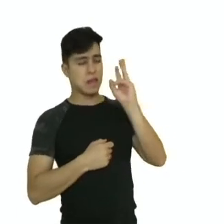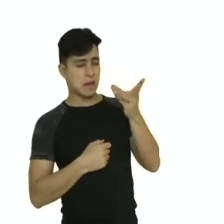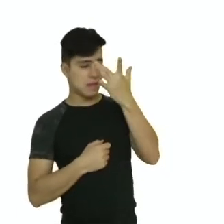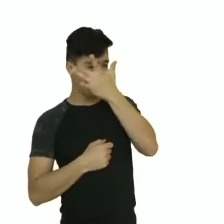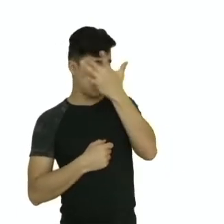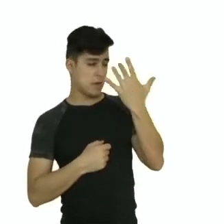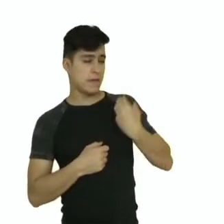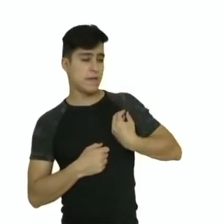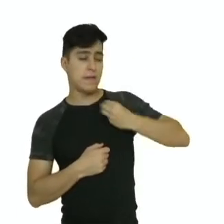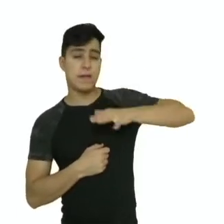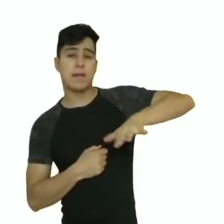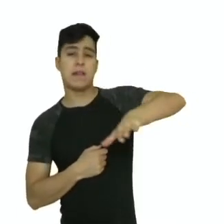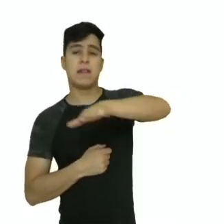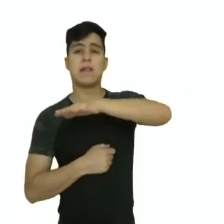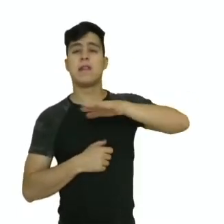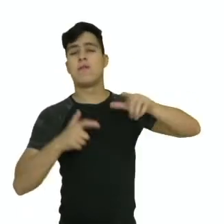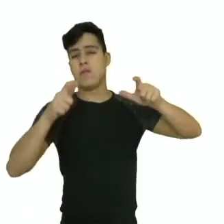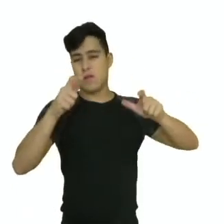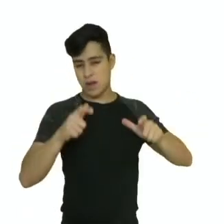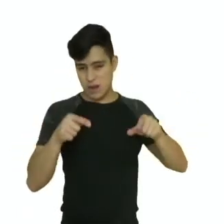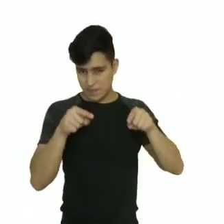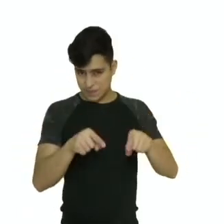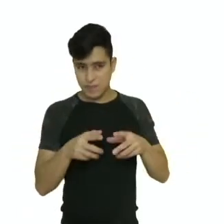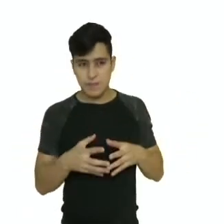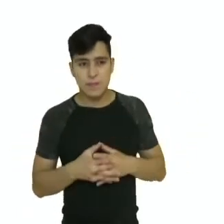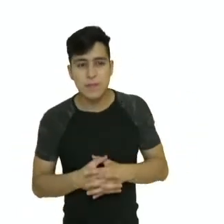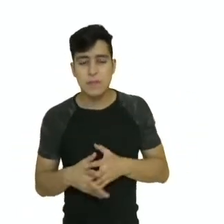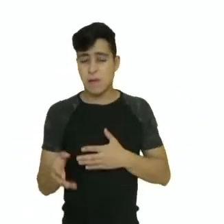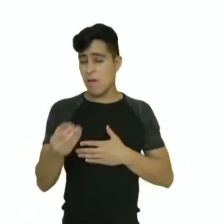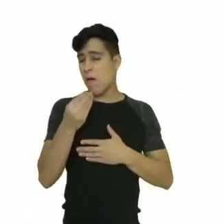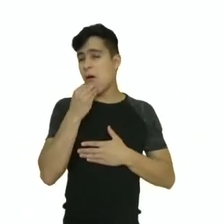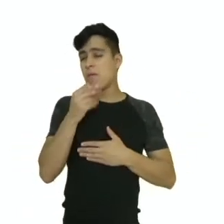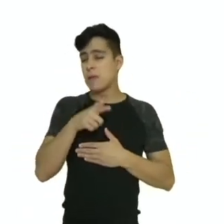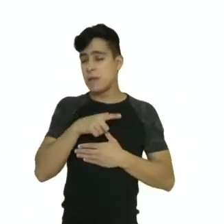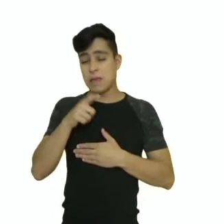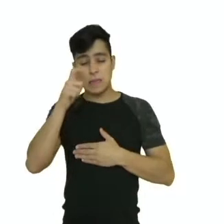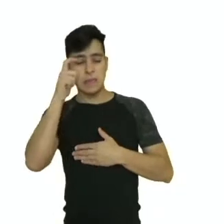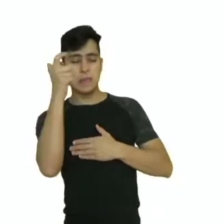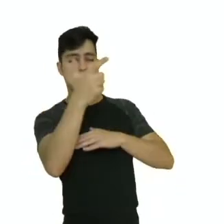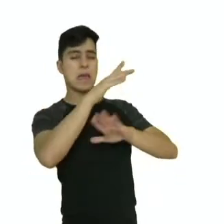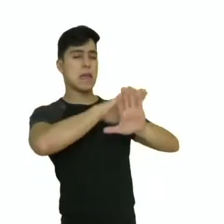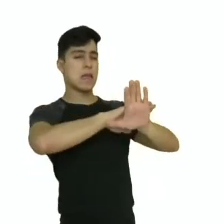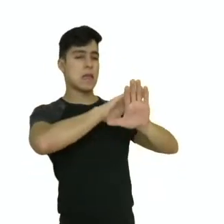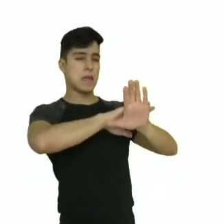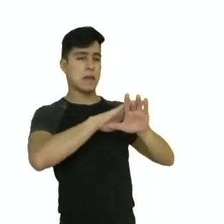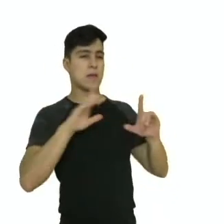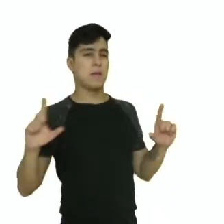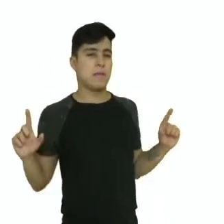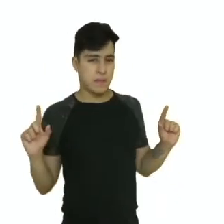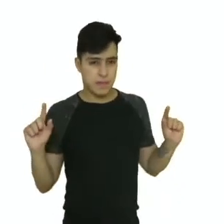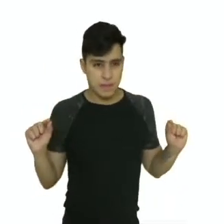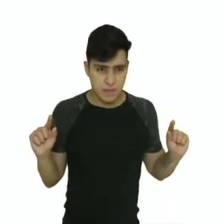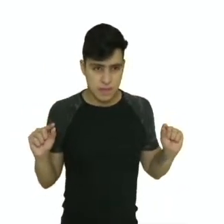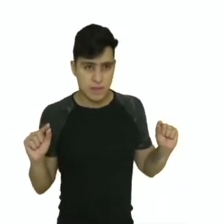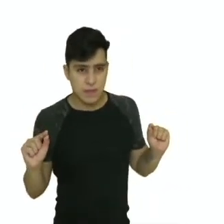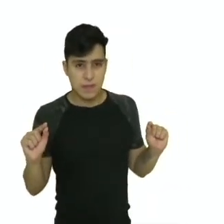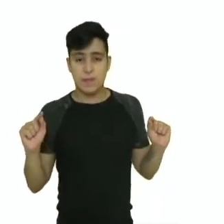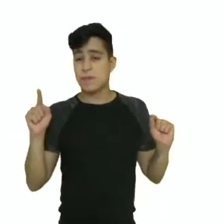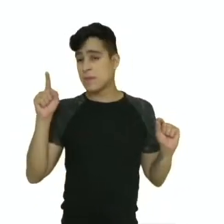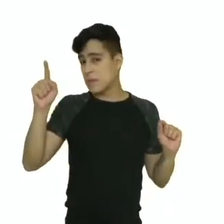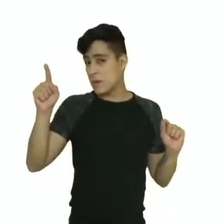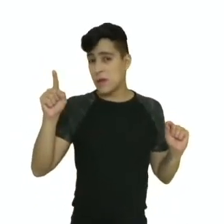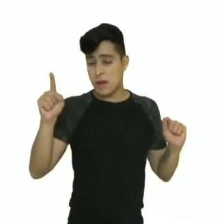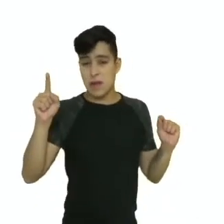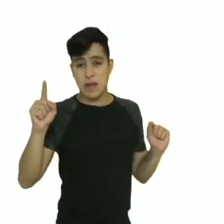pessoas nessas ilhas, e claro que tem os interesses aí econômicos por trás disso, né? Olha lá, o Reino Unido não abre